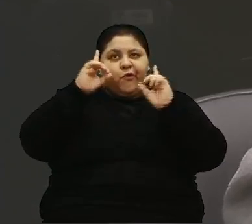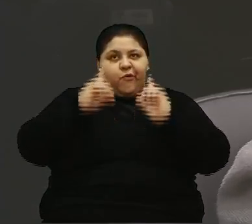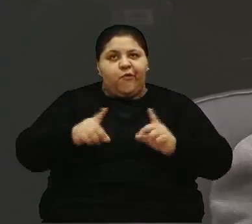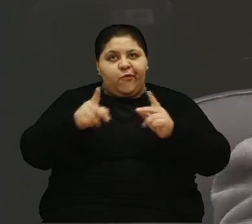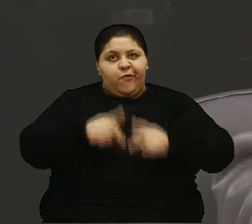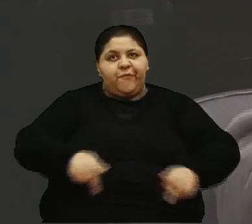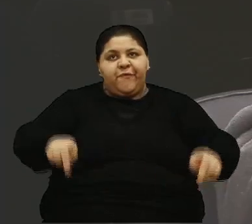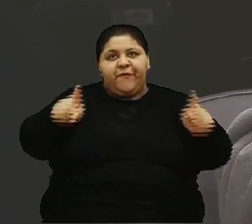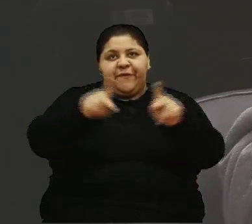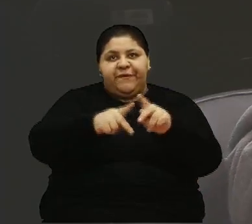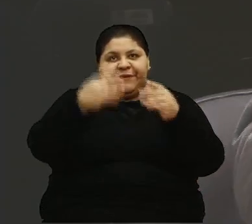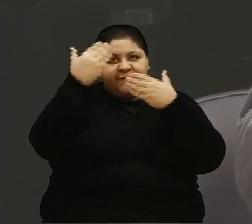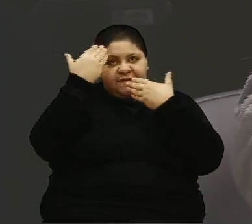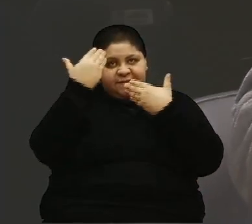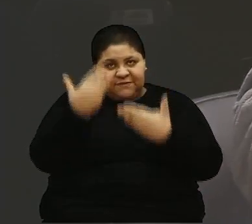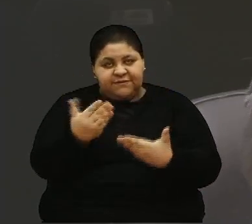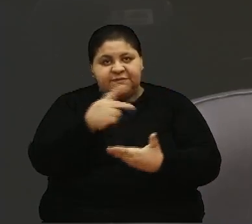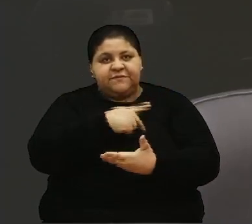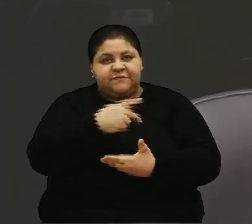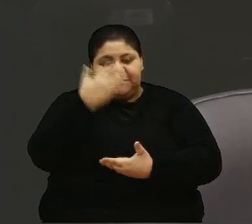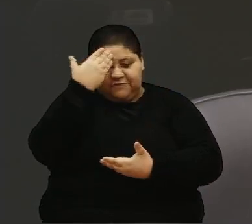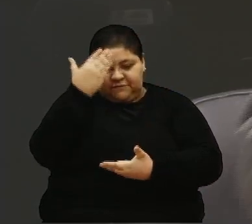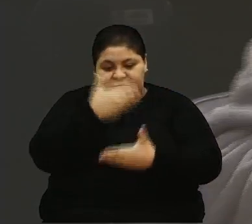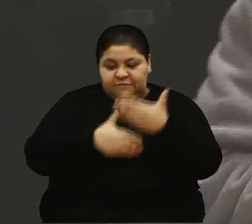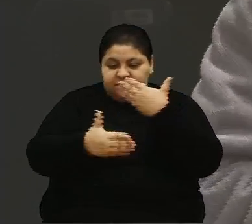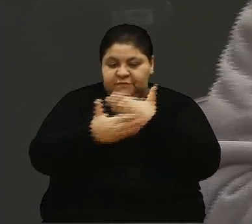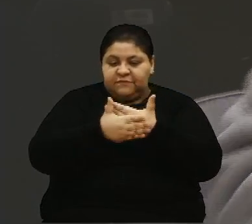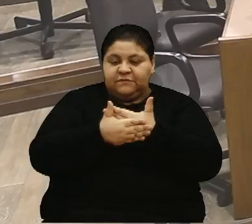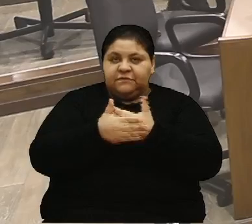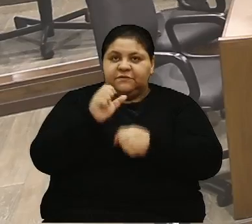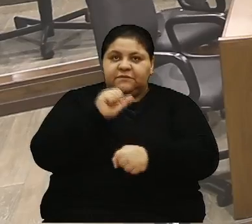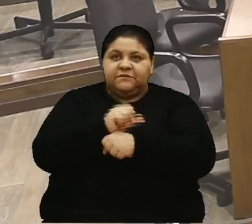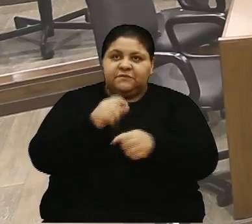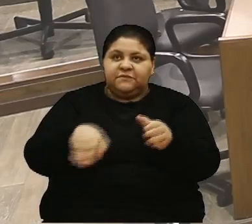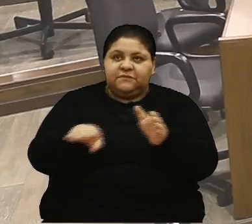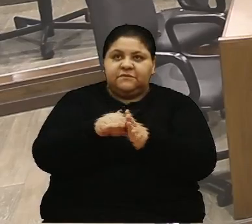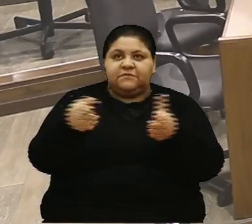população. Muito obrigado, presidente. Muito obrigado a todos que nos aguardaram até agora. Obrigado, vereador Cláudio.